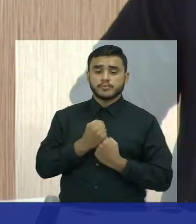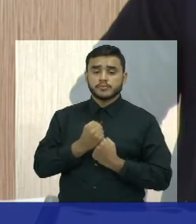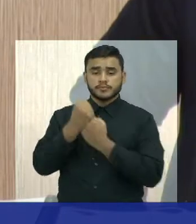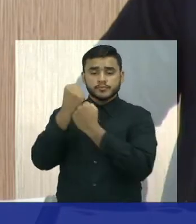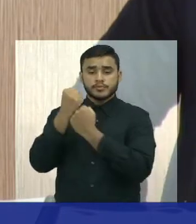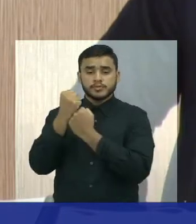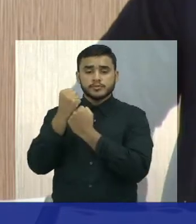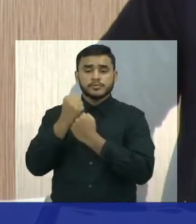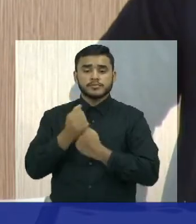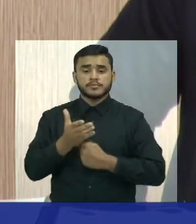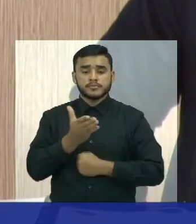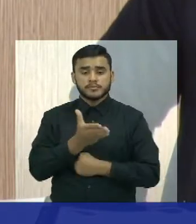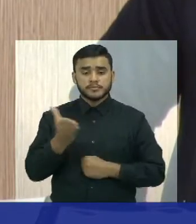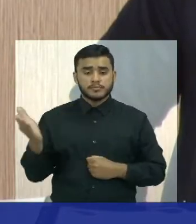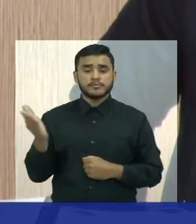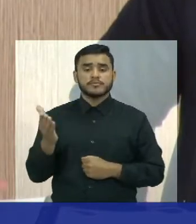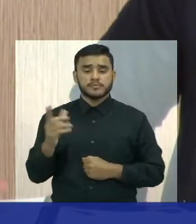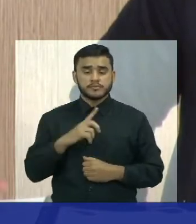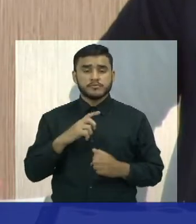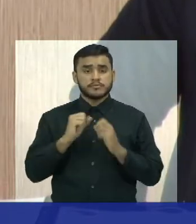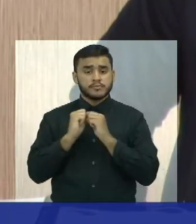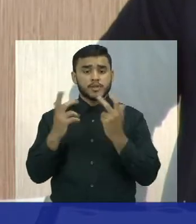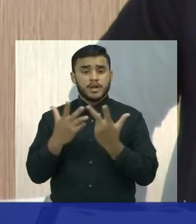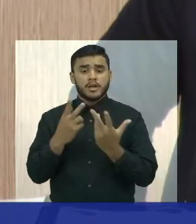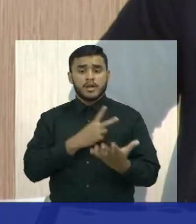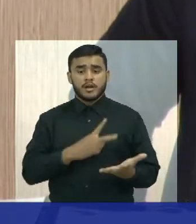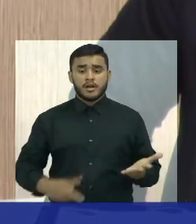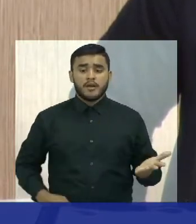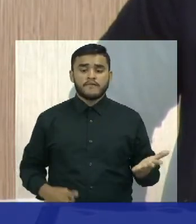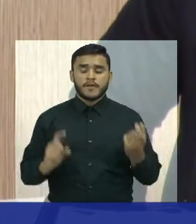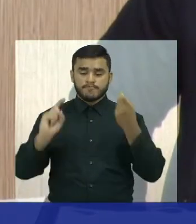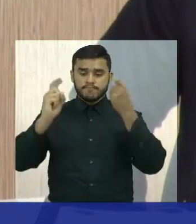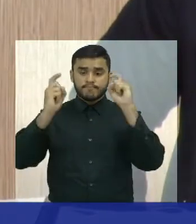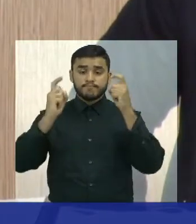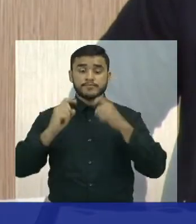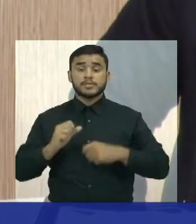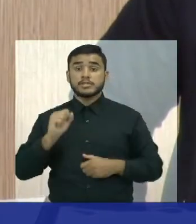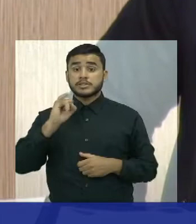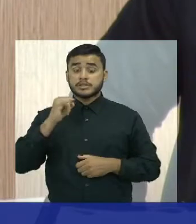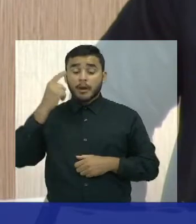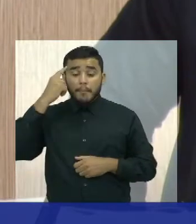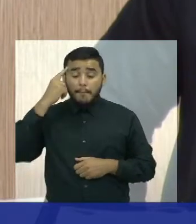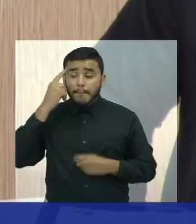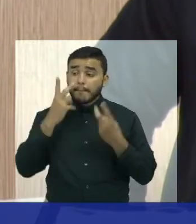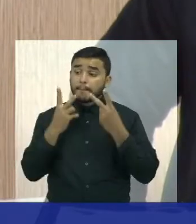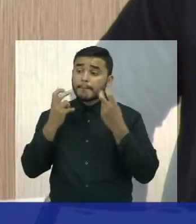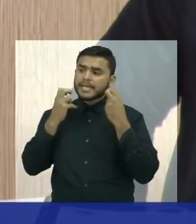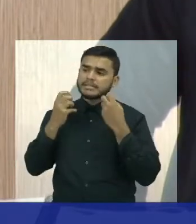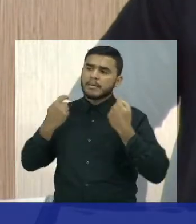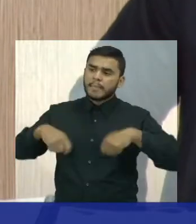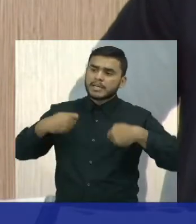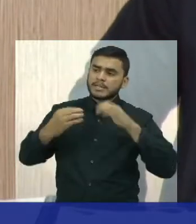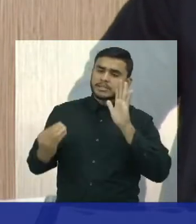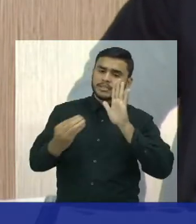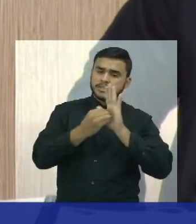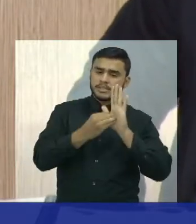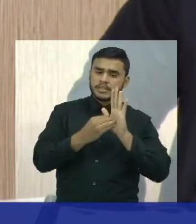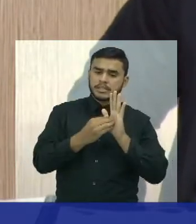um suporte à própria Câmara de Vereadores, porque a partir do momento em que a gente identifica